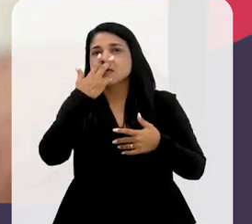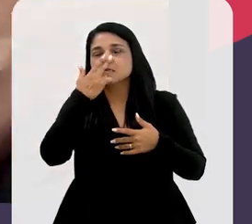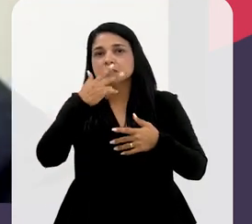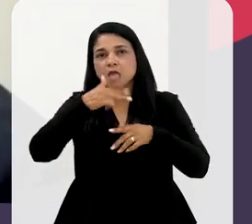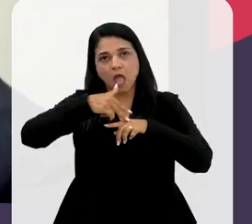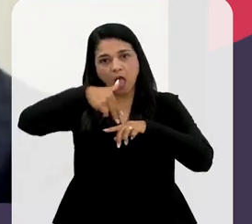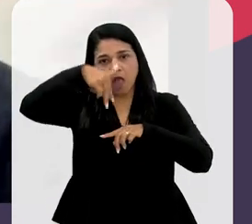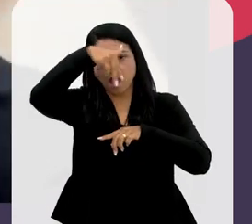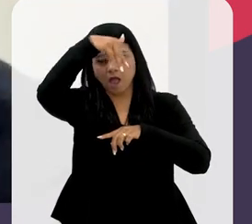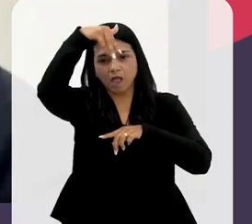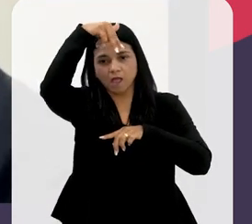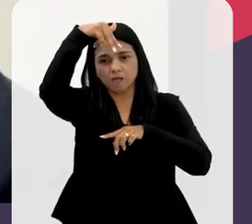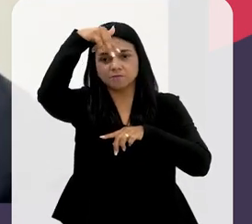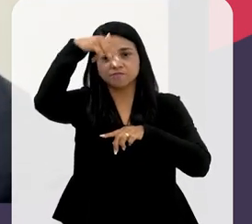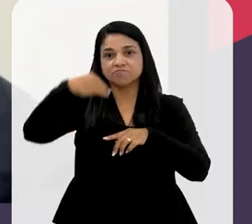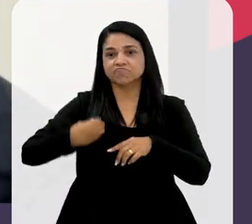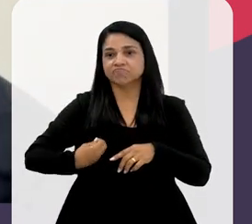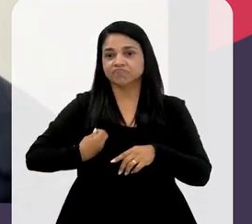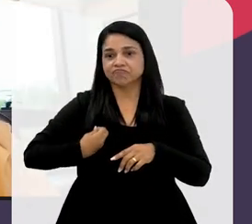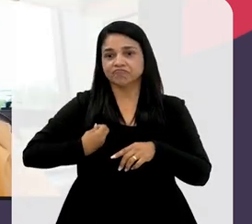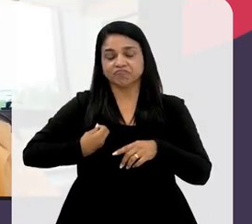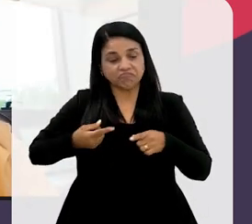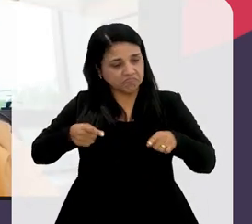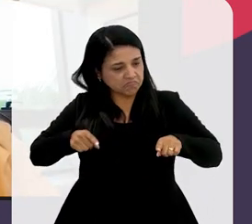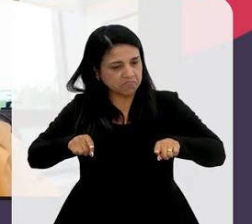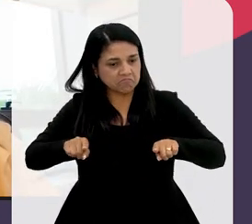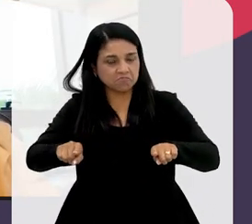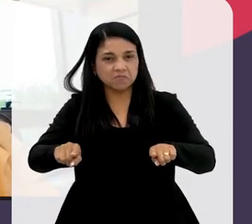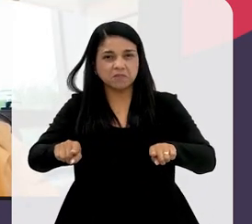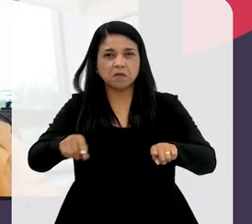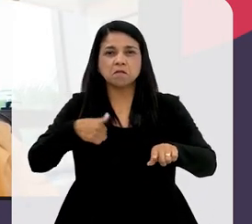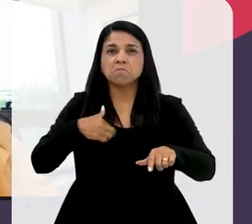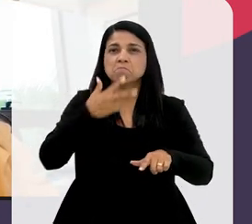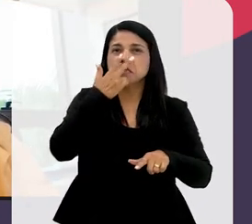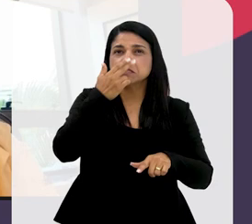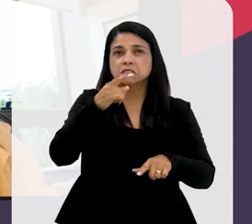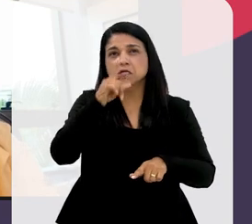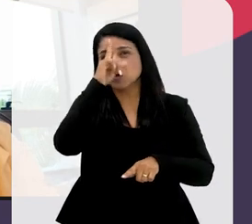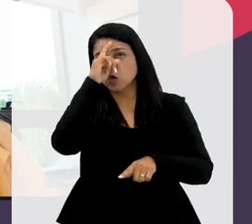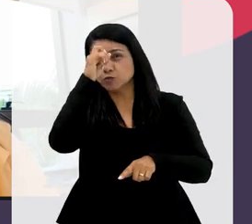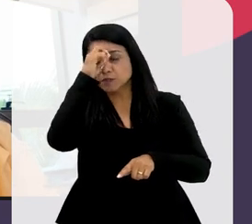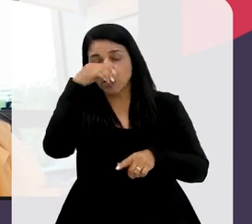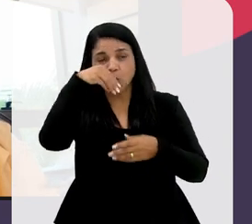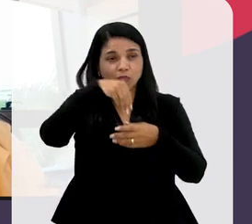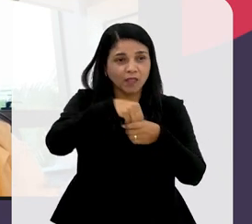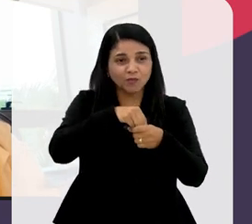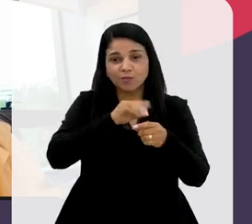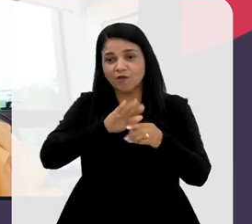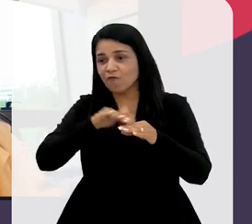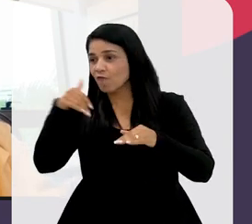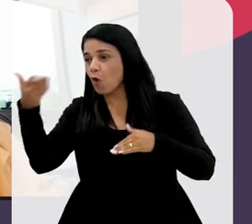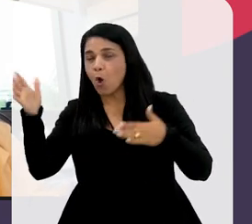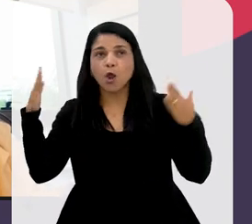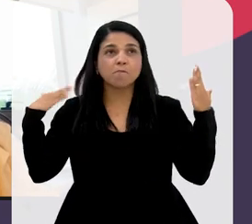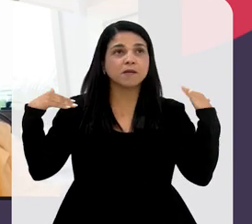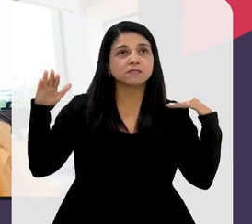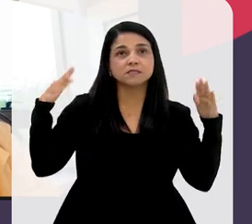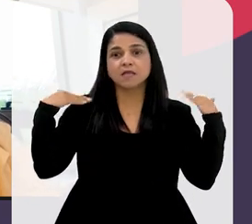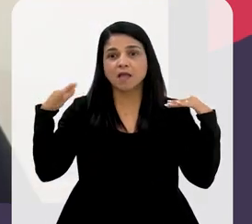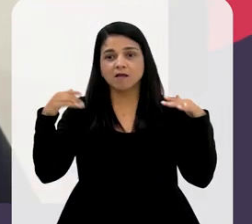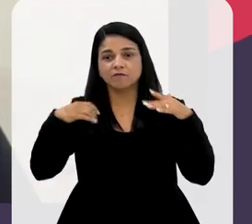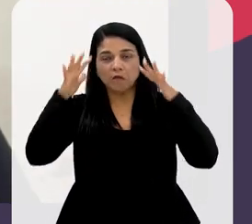que eu saí de mim, eu vivi uma vida paralela dentro do hospital. Eu saía do hospital, eu fazia um monte de coisa, tudo na minha